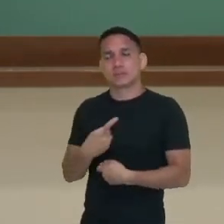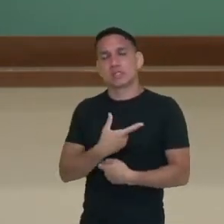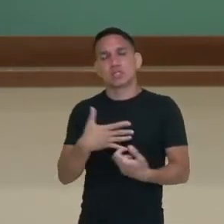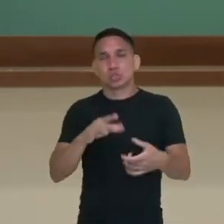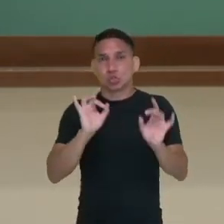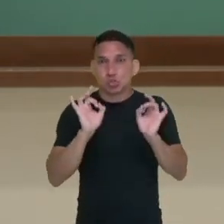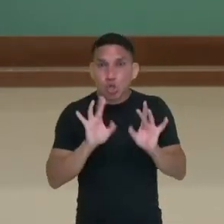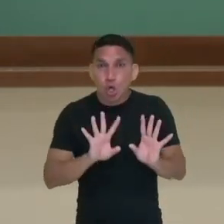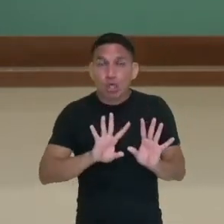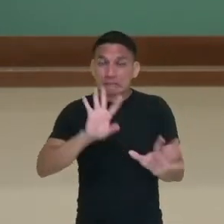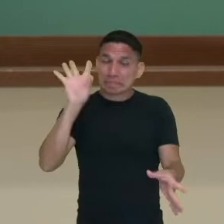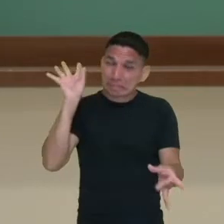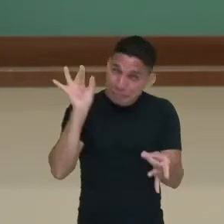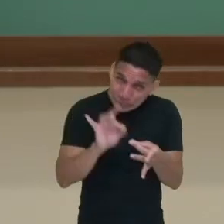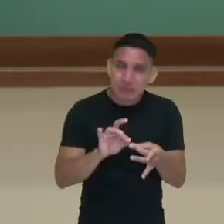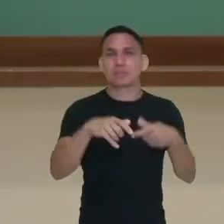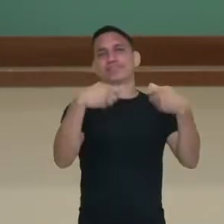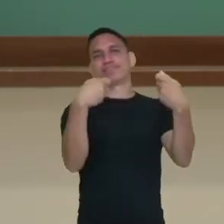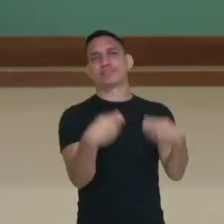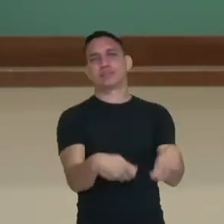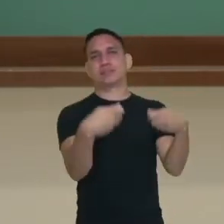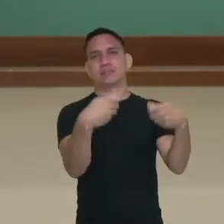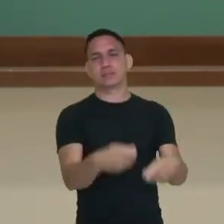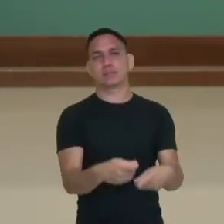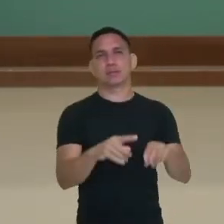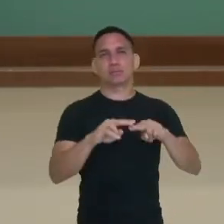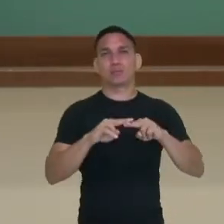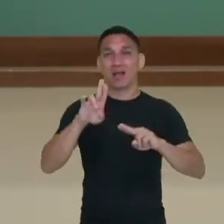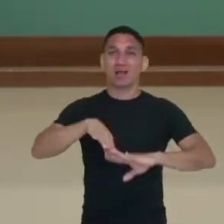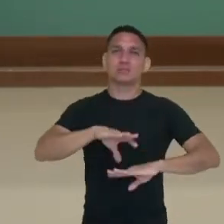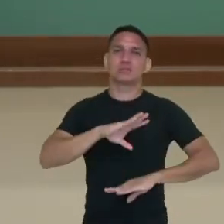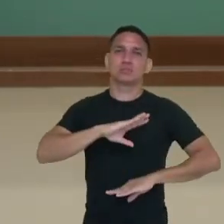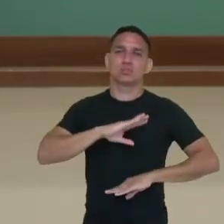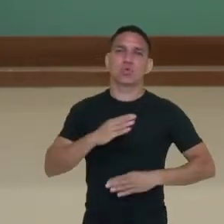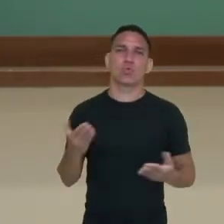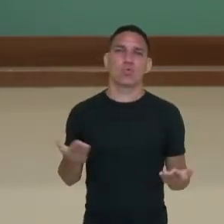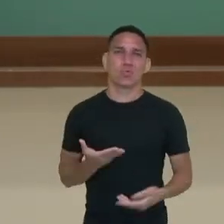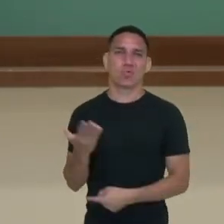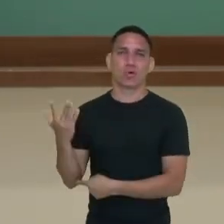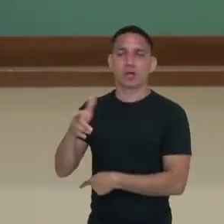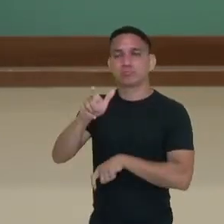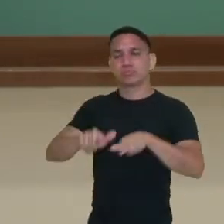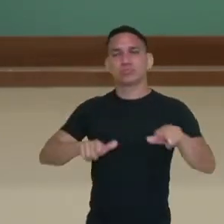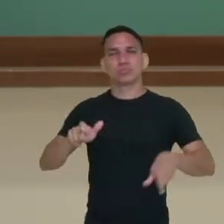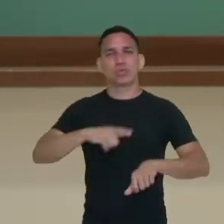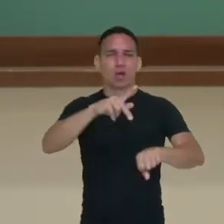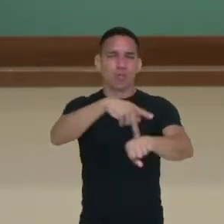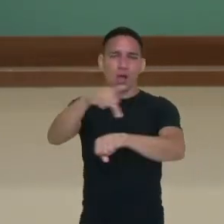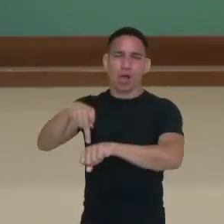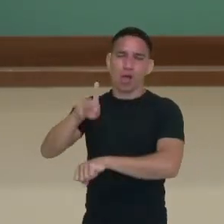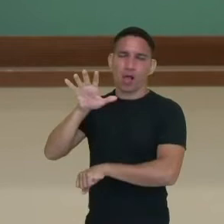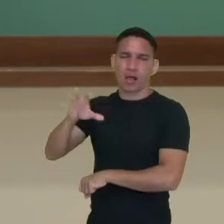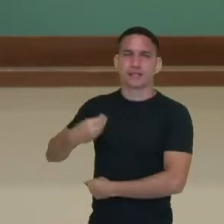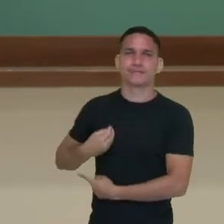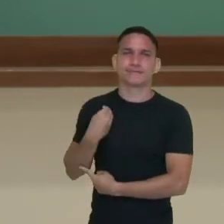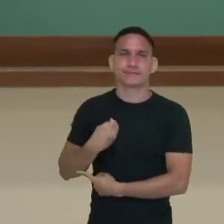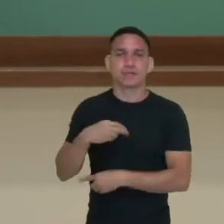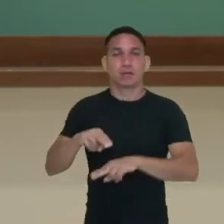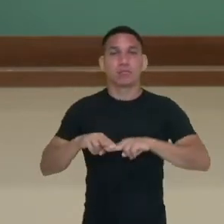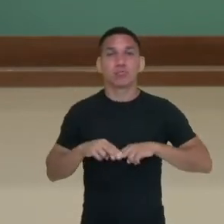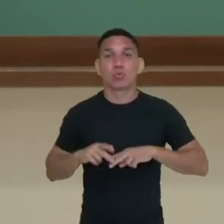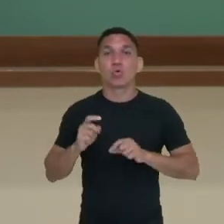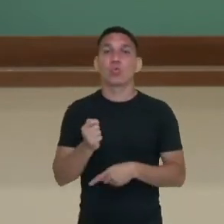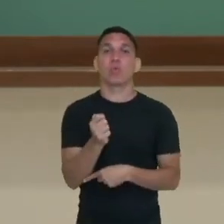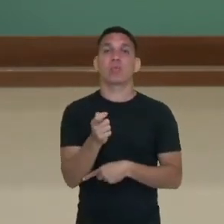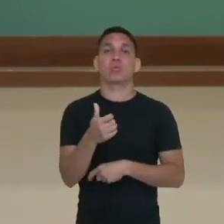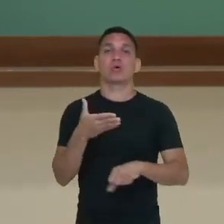básico do básico do básico. Então é isso que é a situação atual de muitos desses países africanos, né? Por isso que eles participam